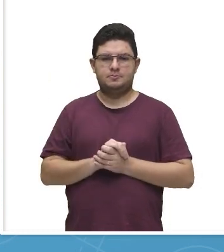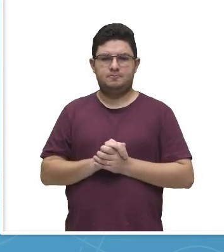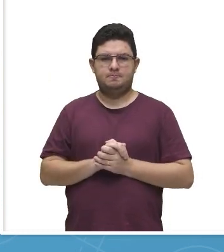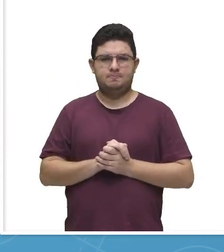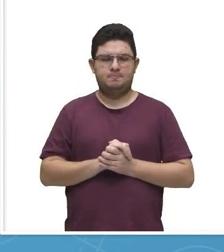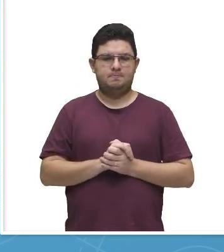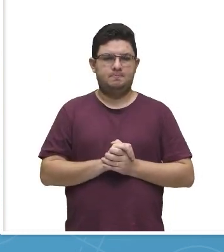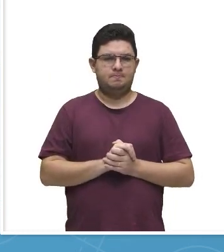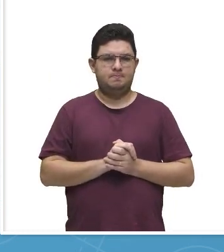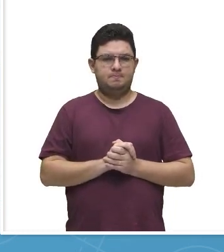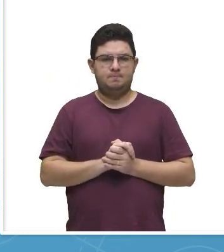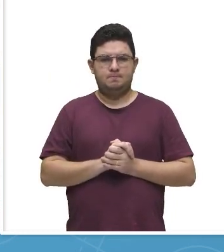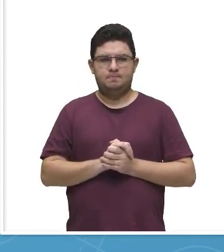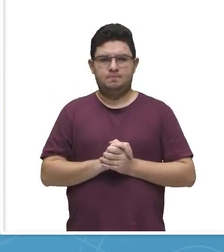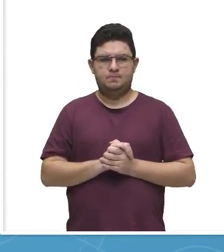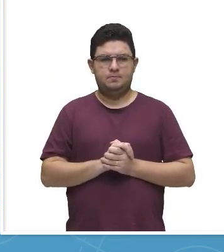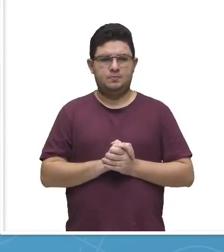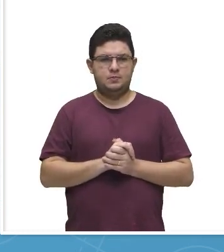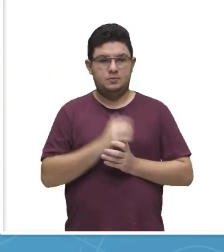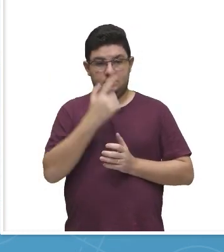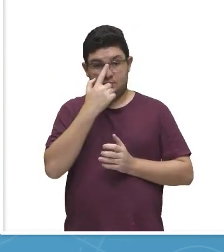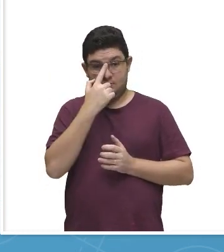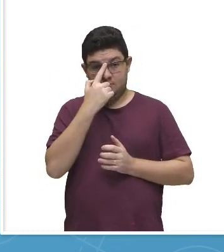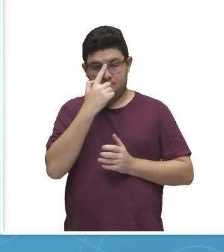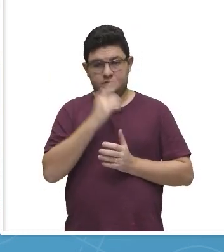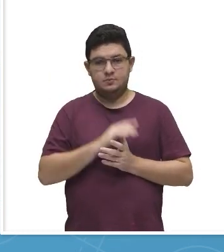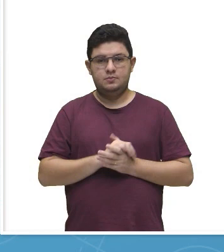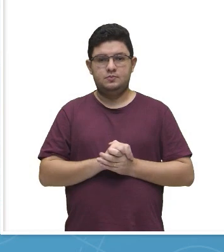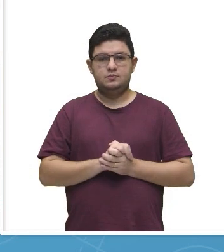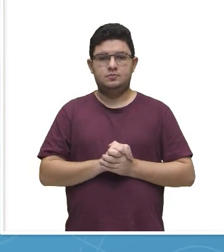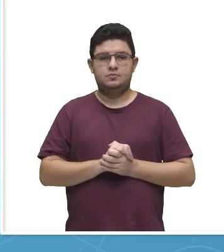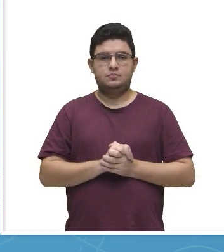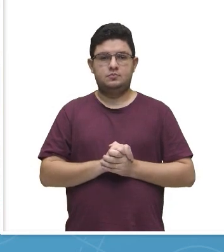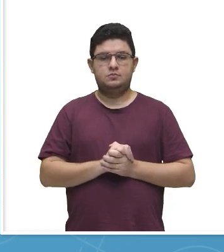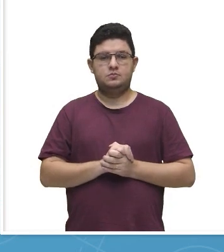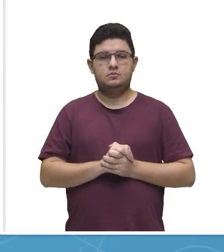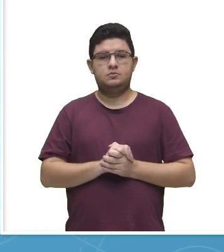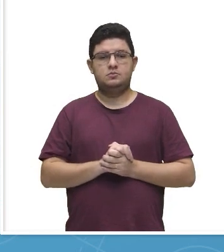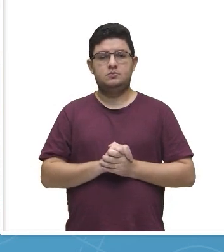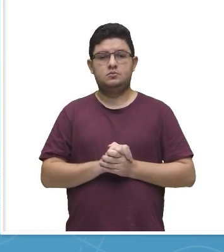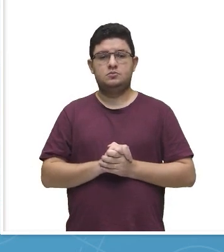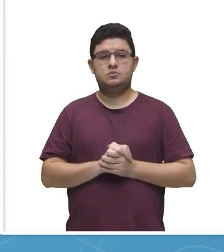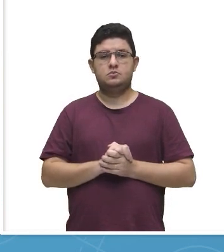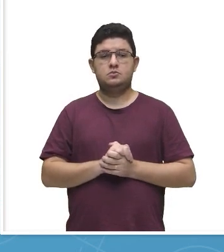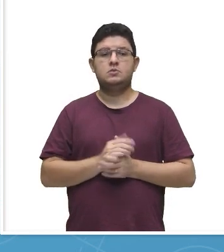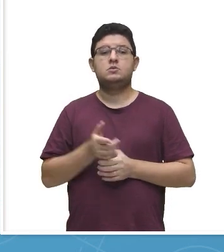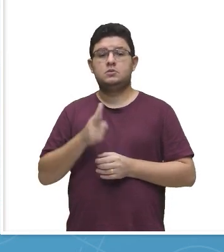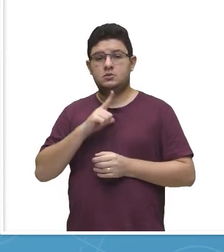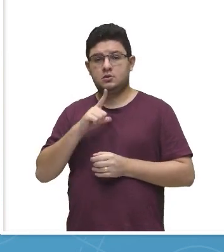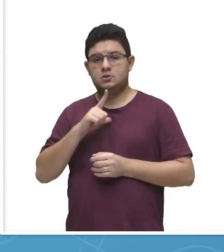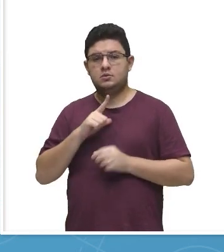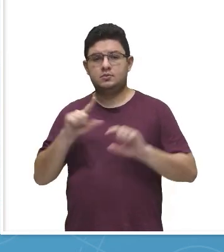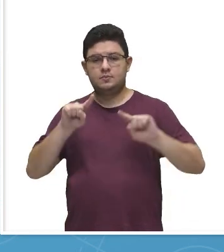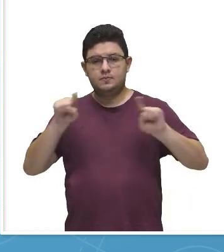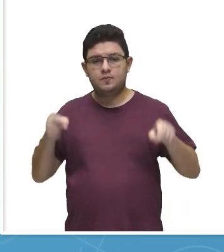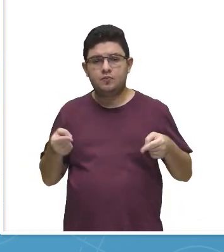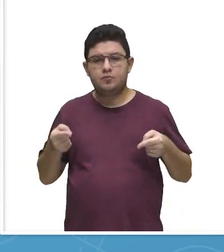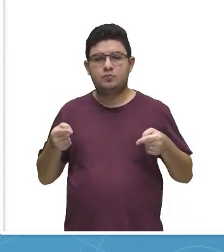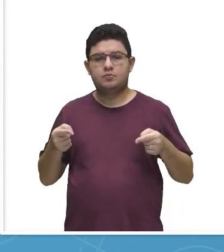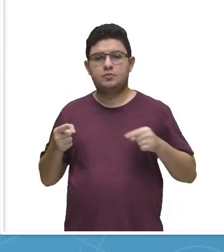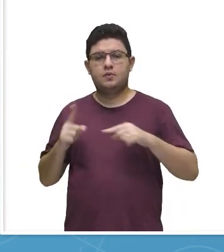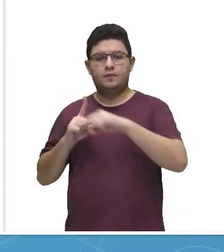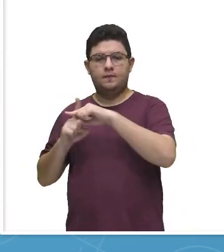rever aqui o conceito de potenciação. Então, se eu tenho mais 4 elevado à